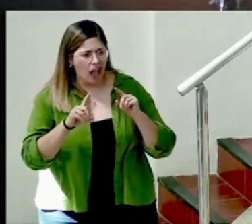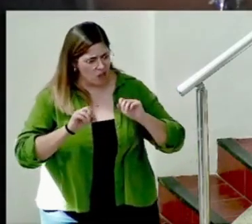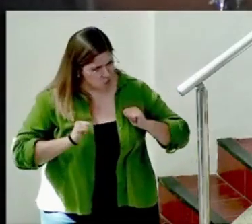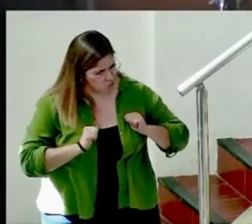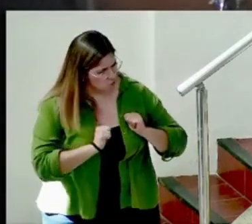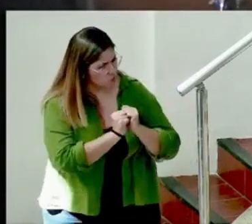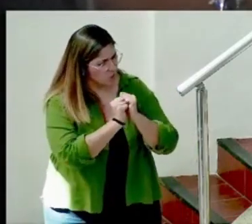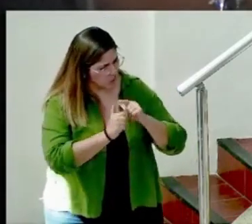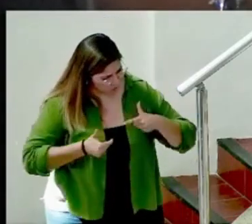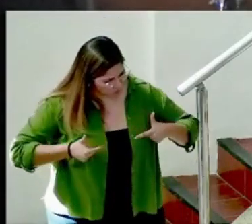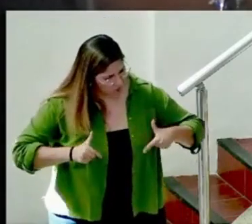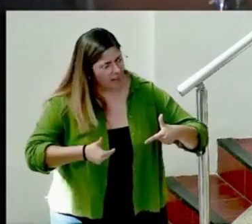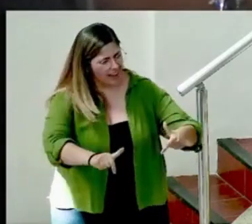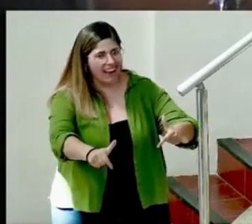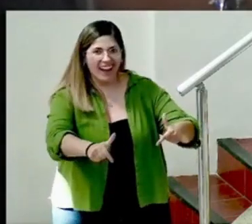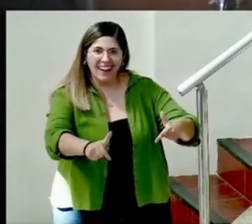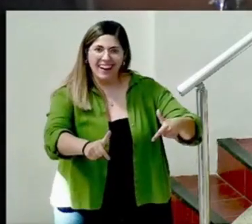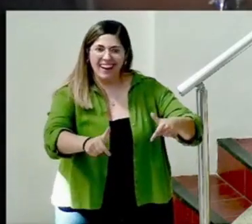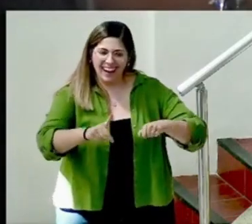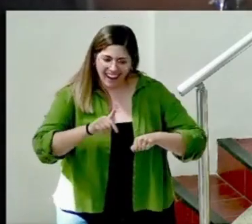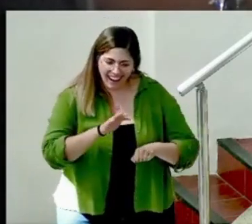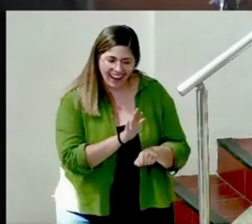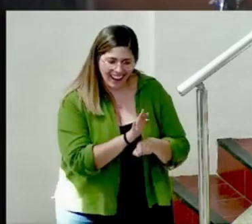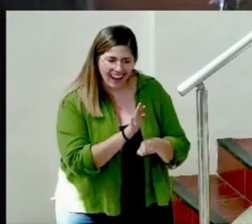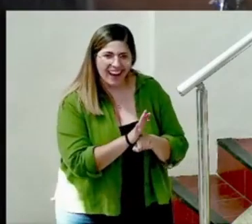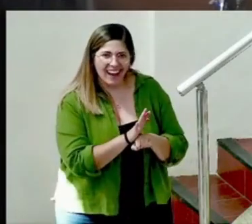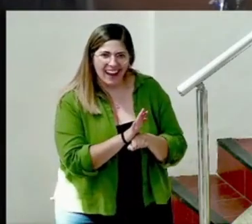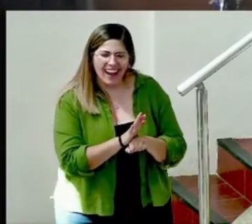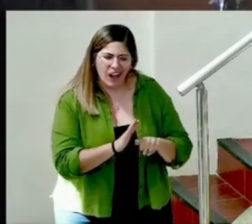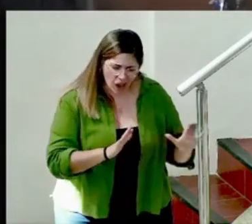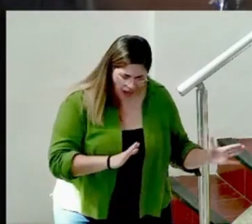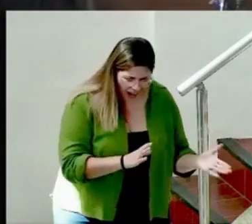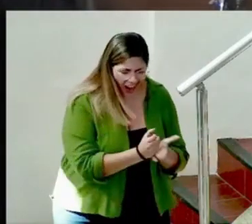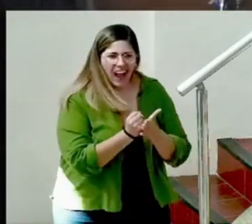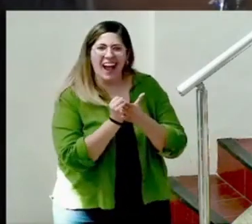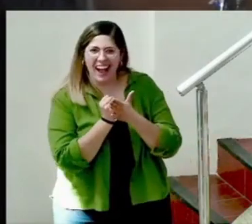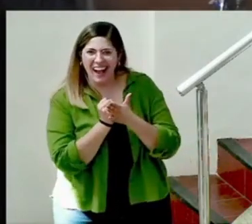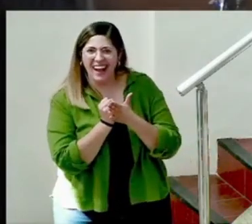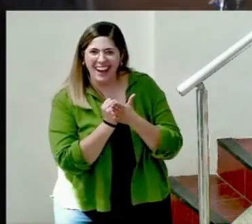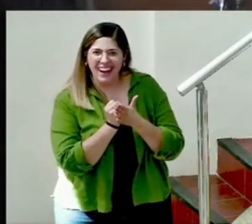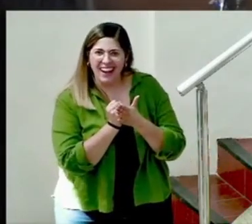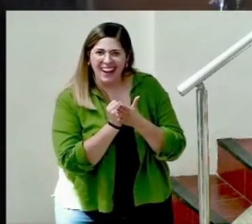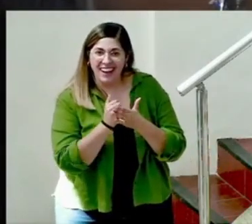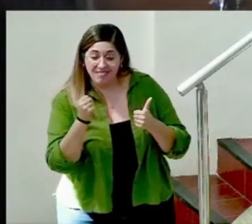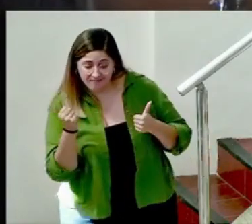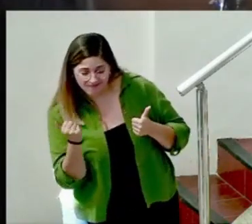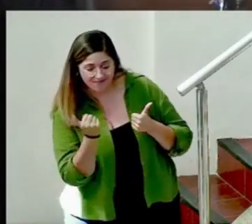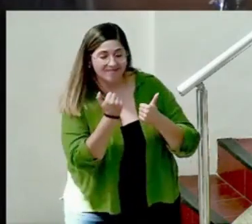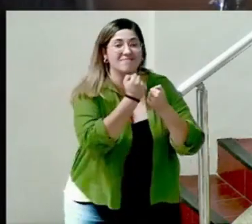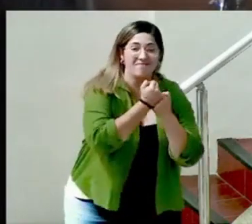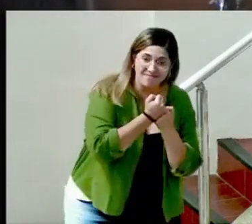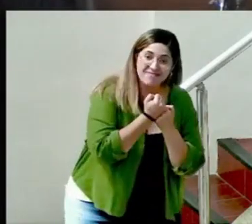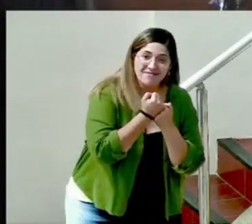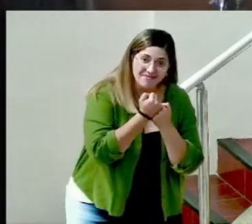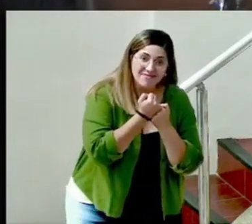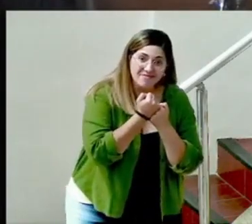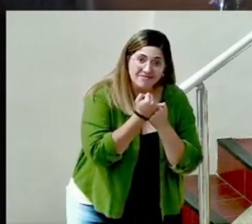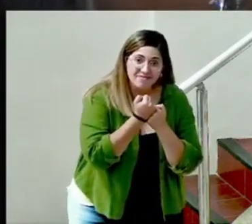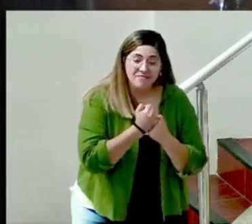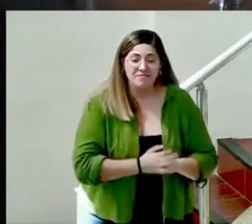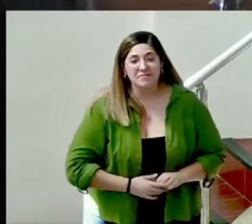você, para te ajudar, não para te julgar de uma forma impiedosa. Não, não.